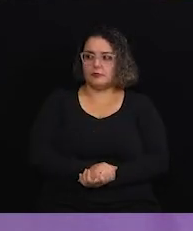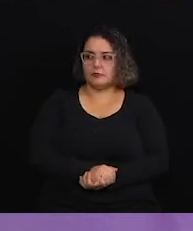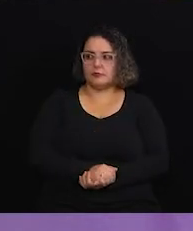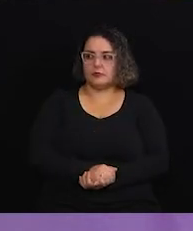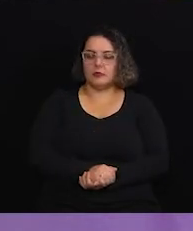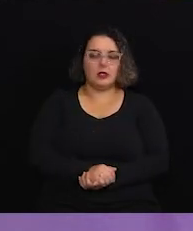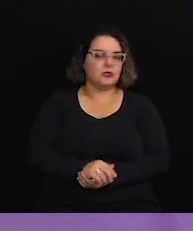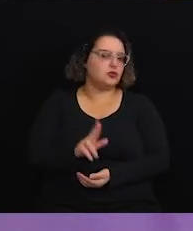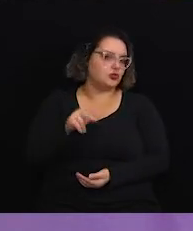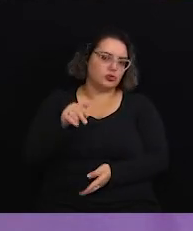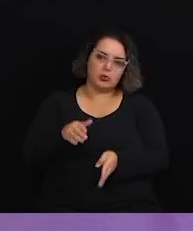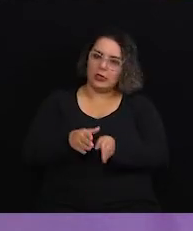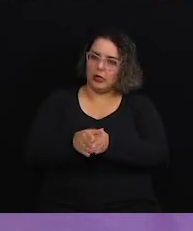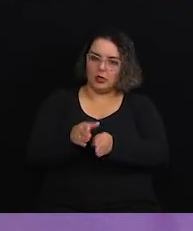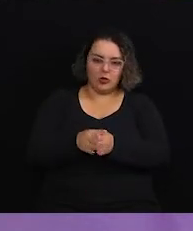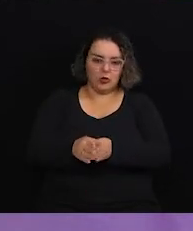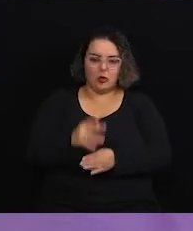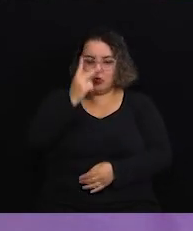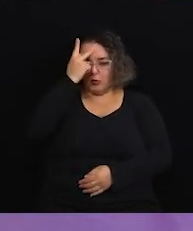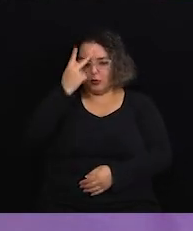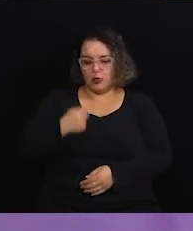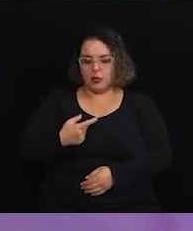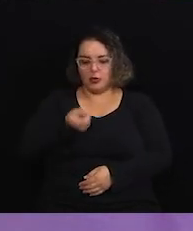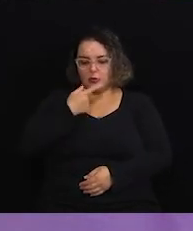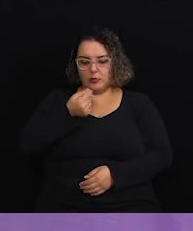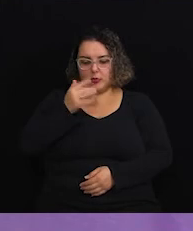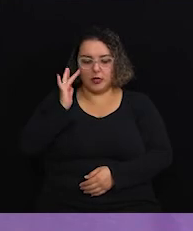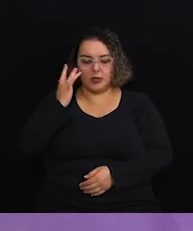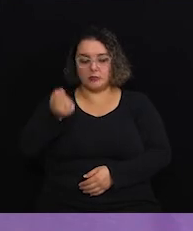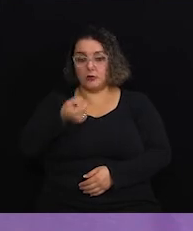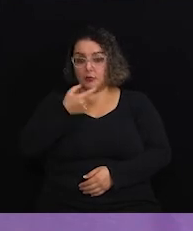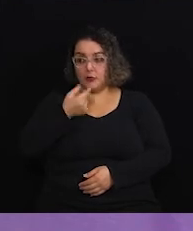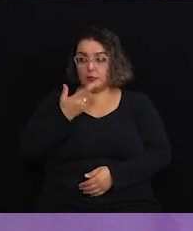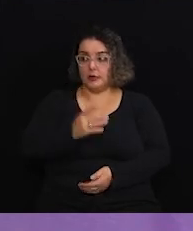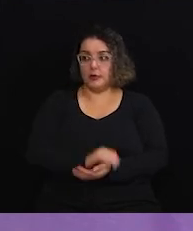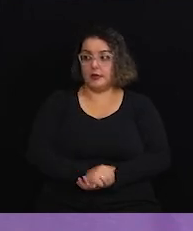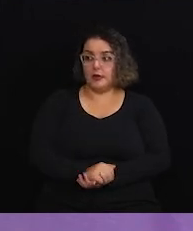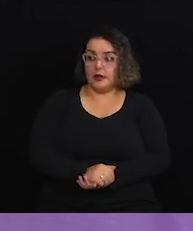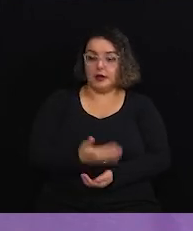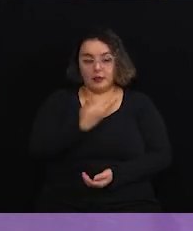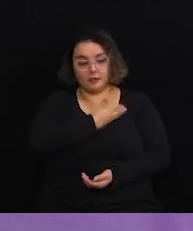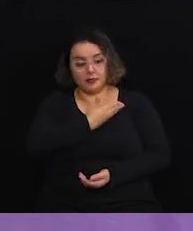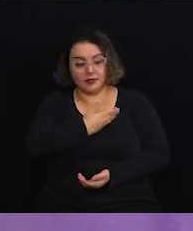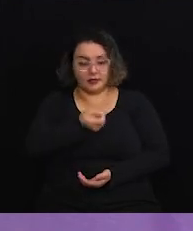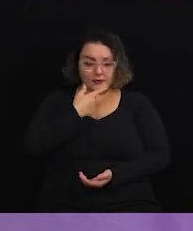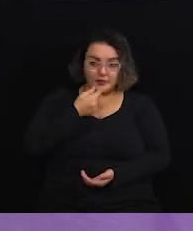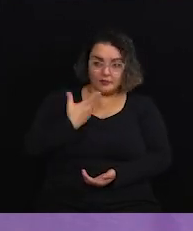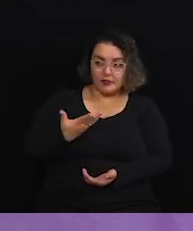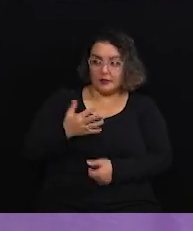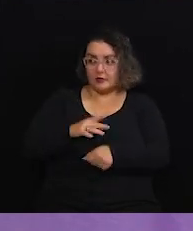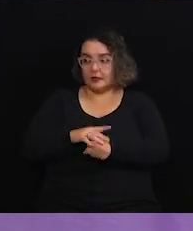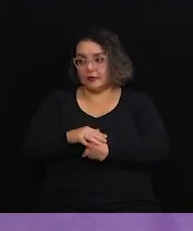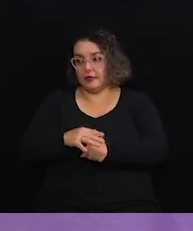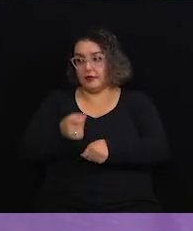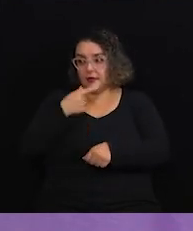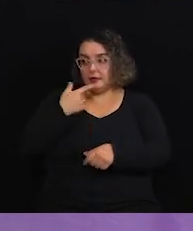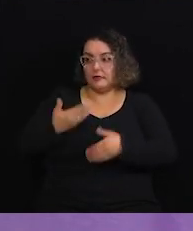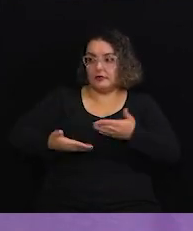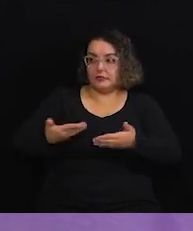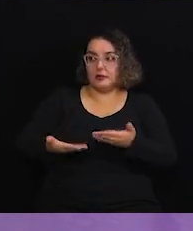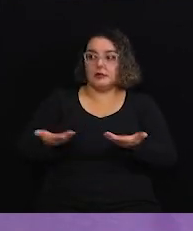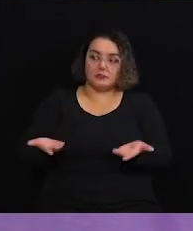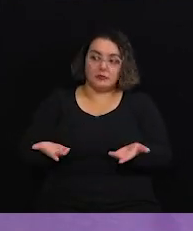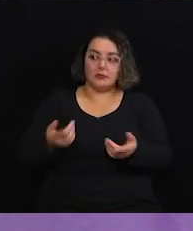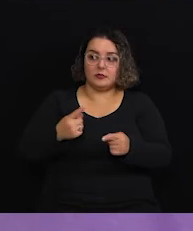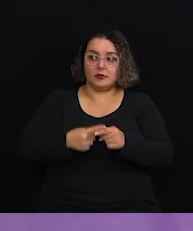A gente nunca recomenda que faça automedicação, né? Nem que consulte uma vizinha, né? Que fala, eu tenho endometriose, eu uso isso, você toma